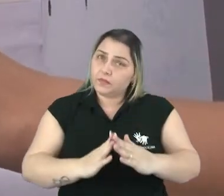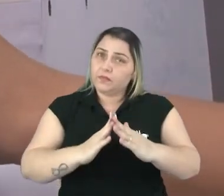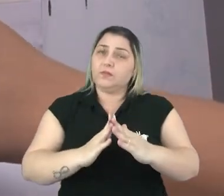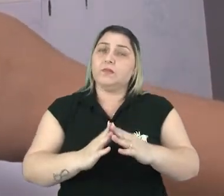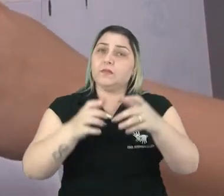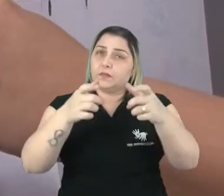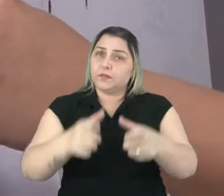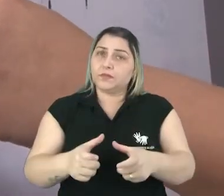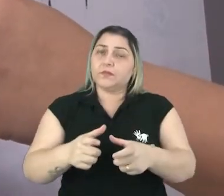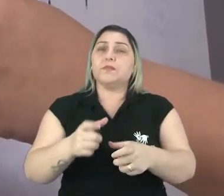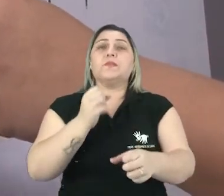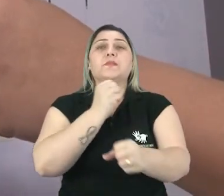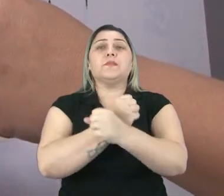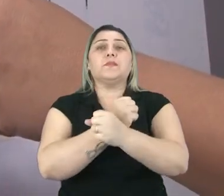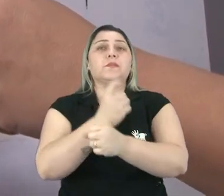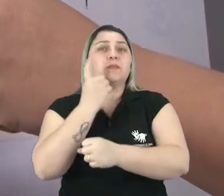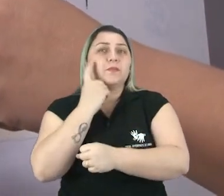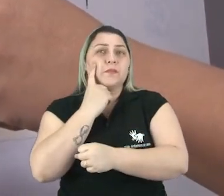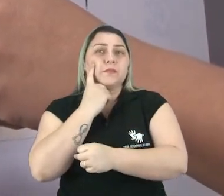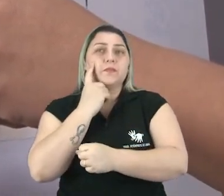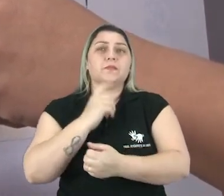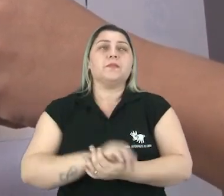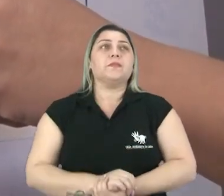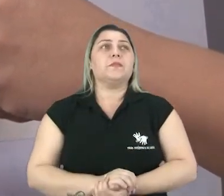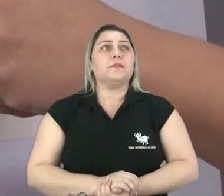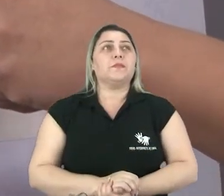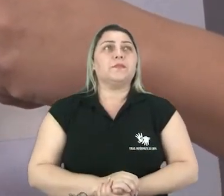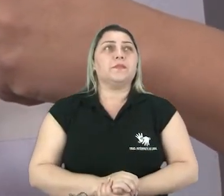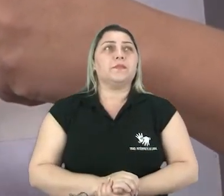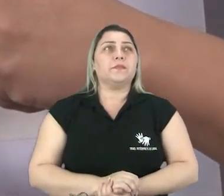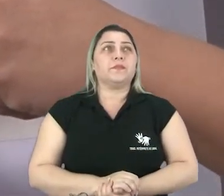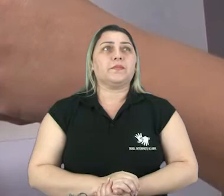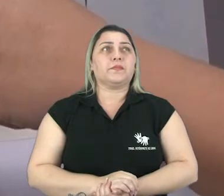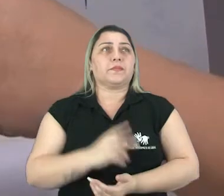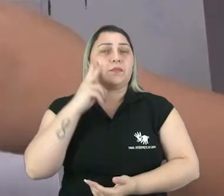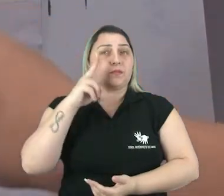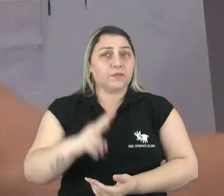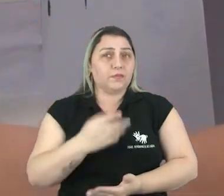quilombos, eram denominados quilombolas, conforme, né, nós